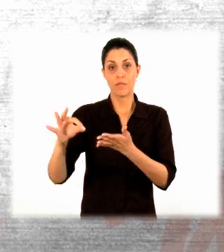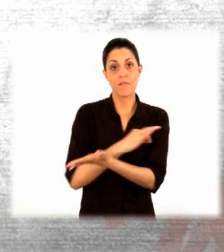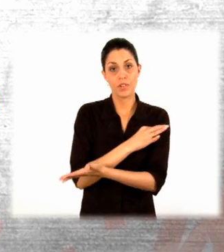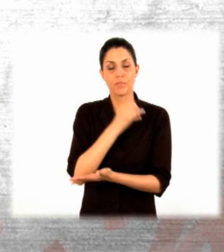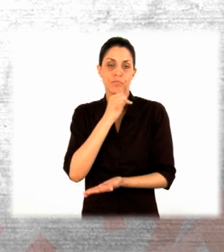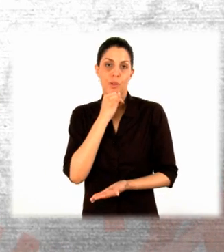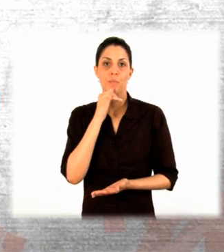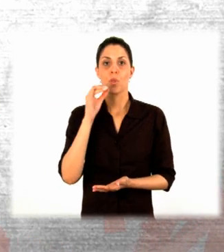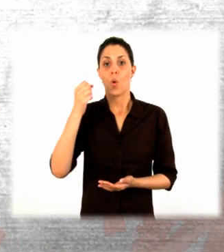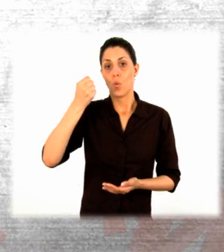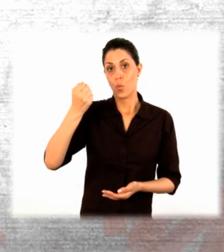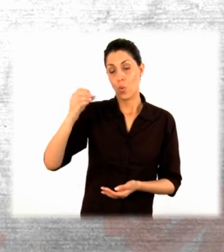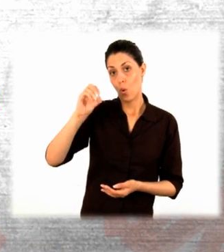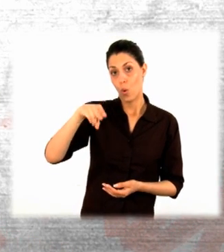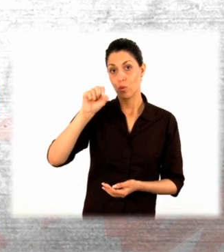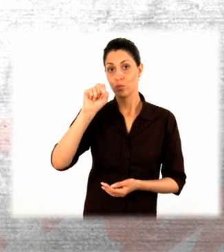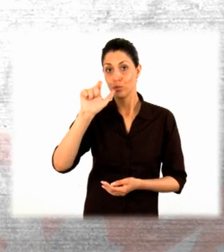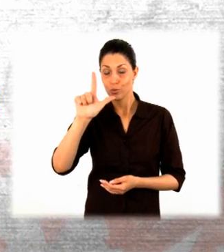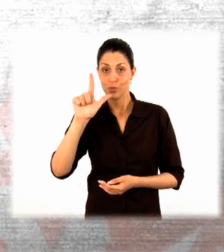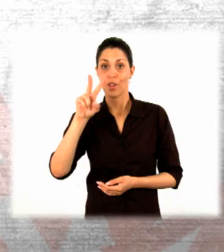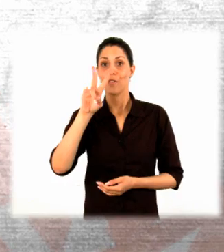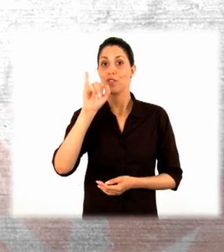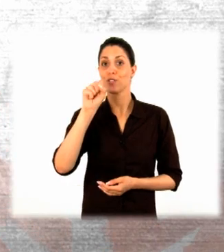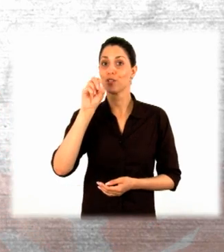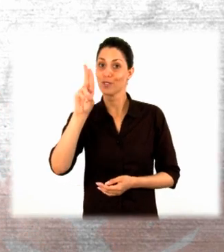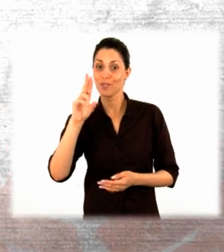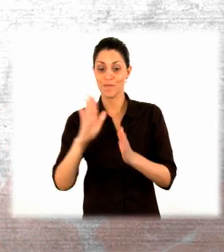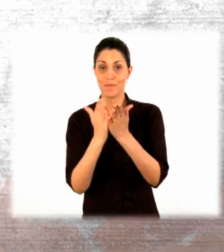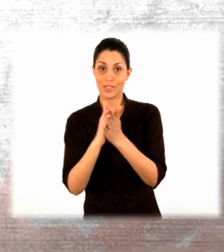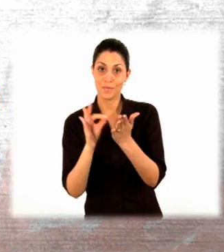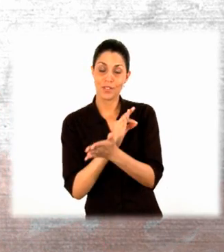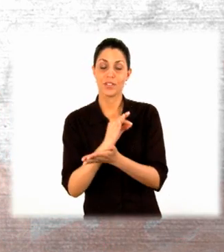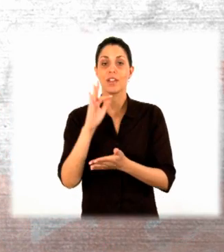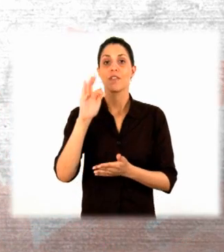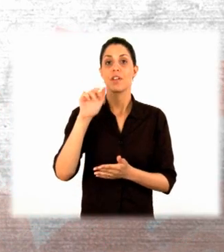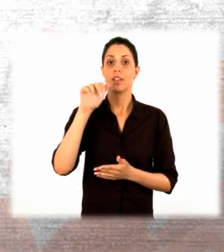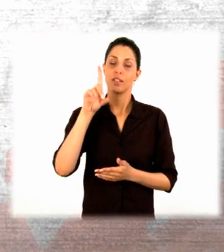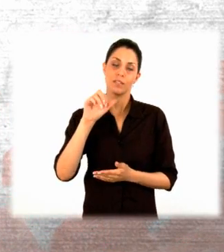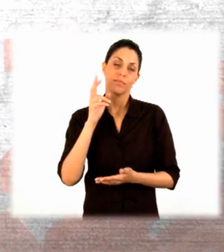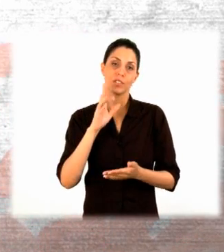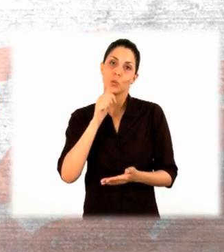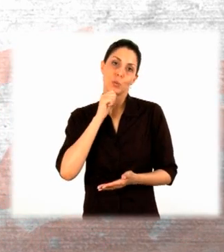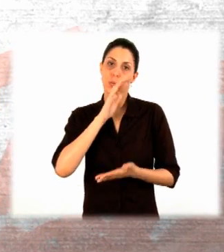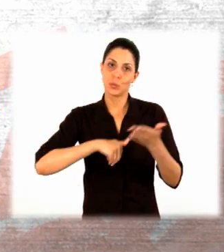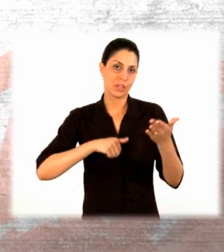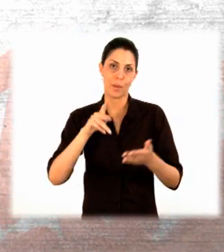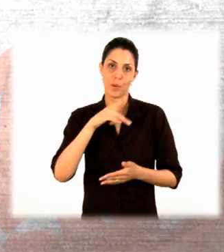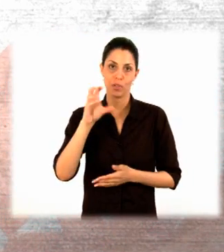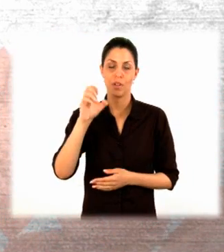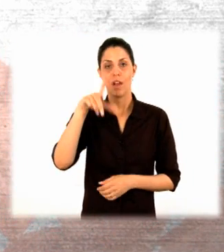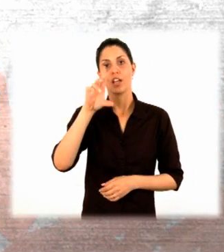visto, por exemplo, o cônsul visou o passaporte da Fernanda. Então, deu visto ali, é sem preposição,